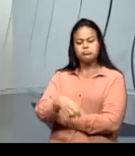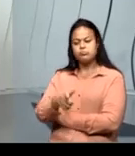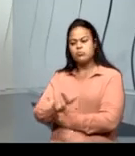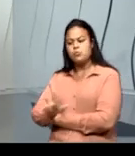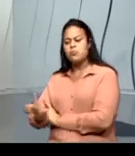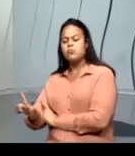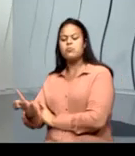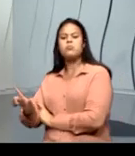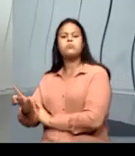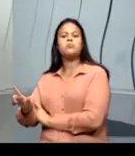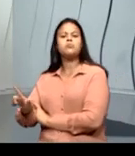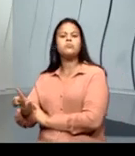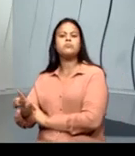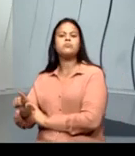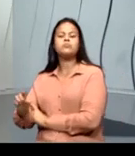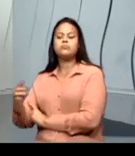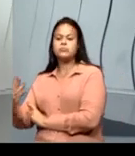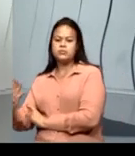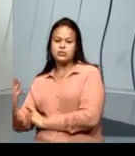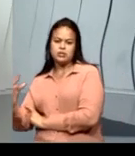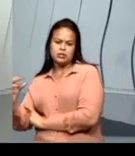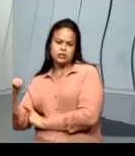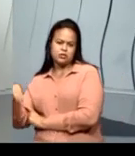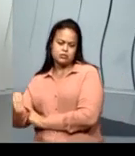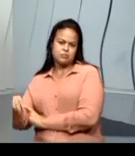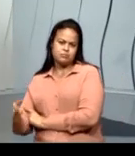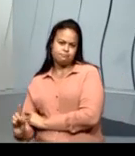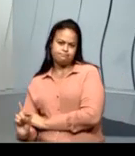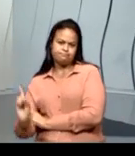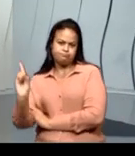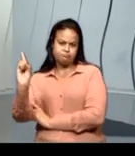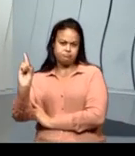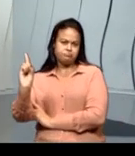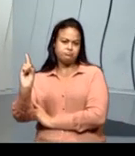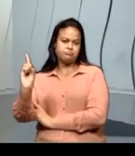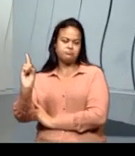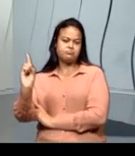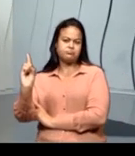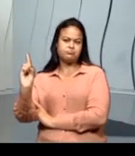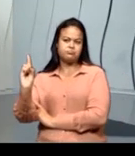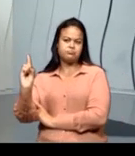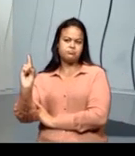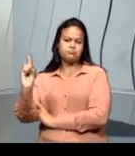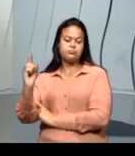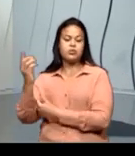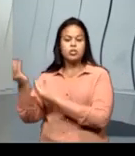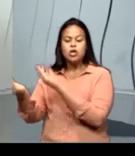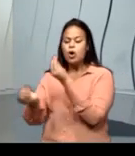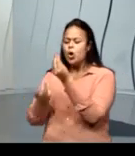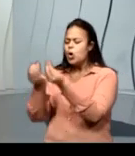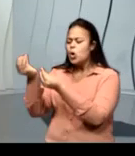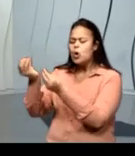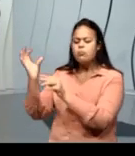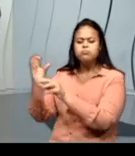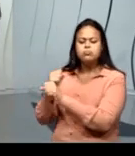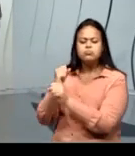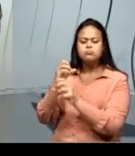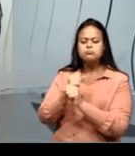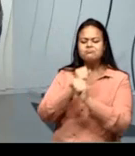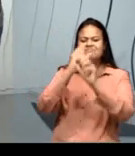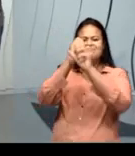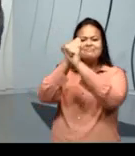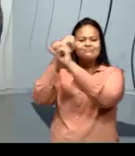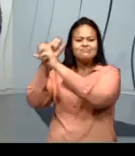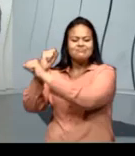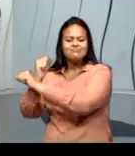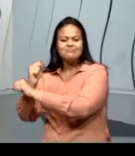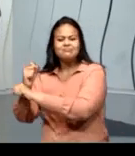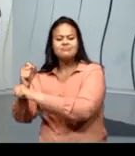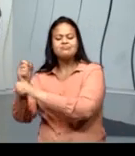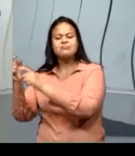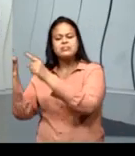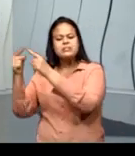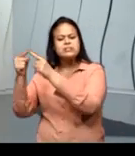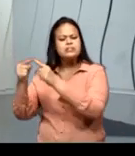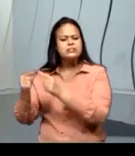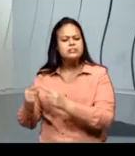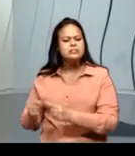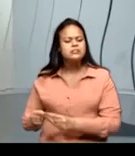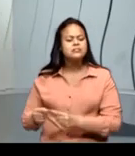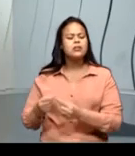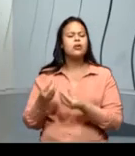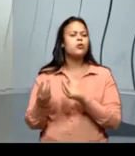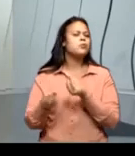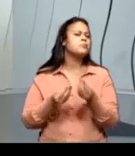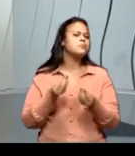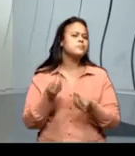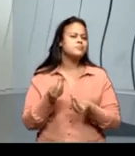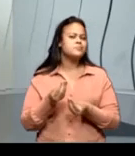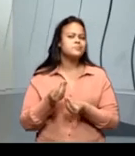vetor 5 tem 3 centímetros para cima. Então, como que nós faremos esse tipo de cálculo? Bom,